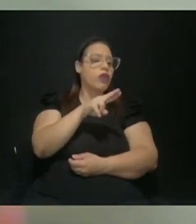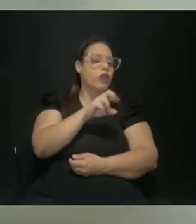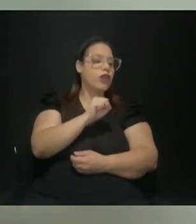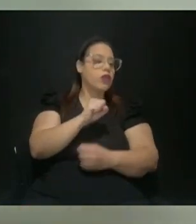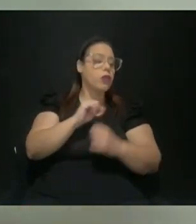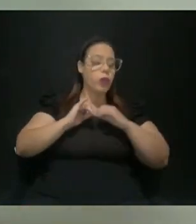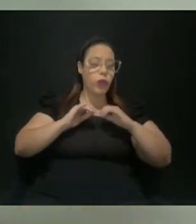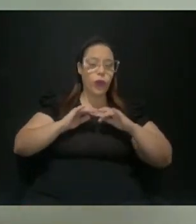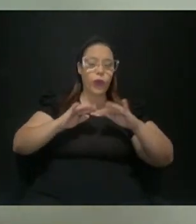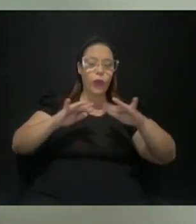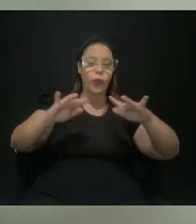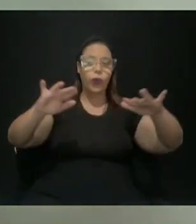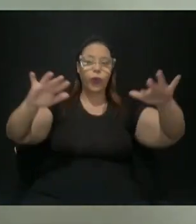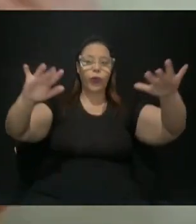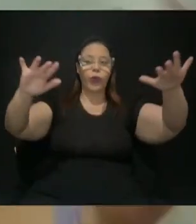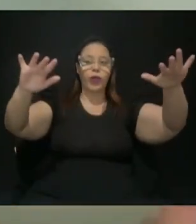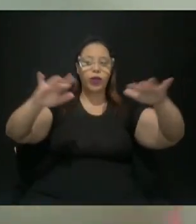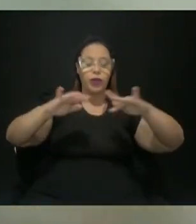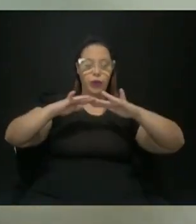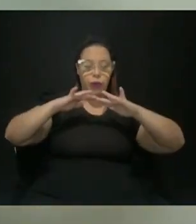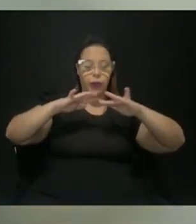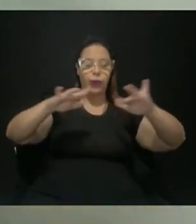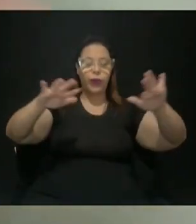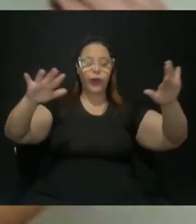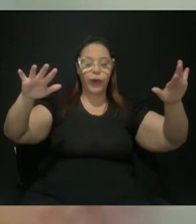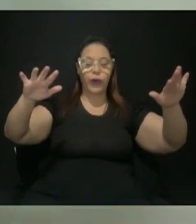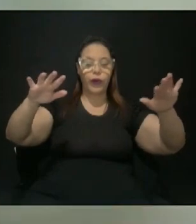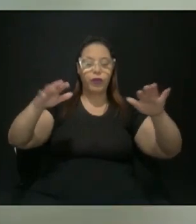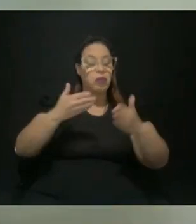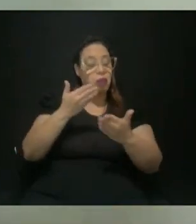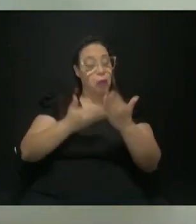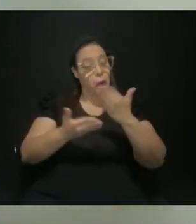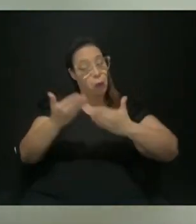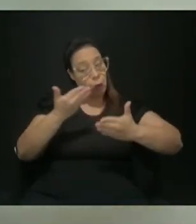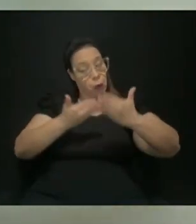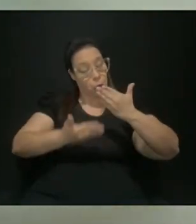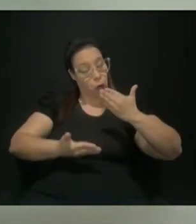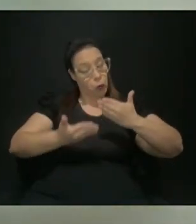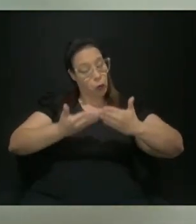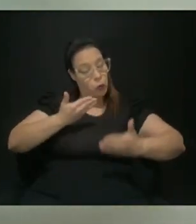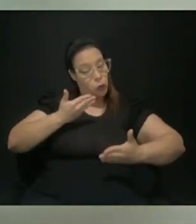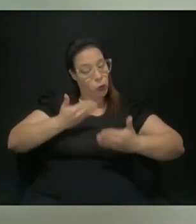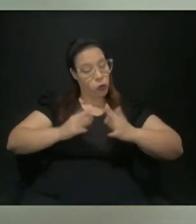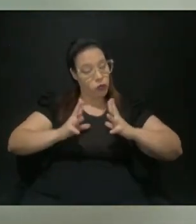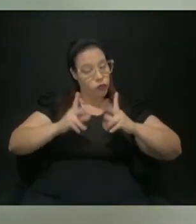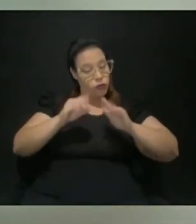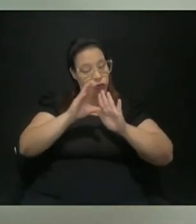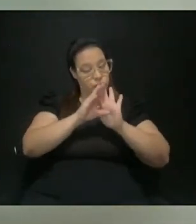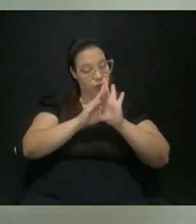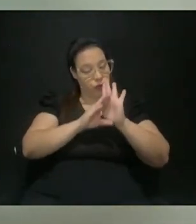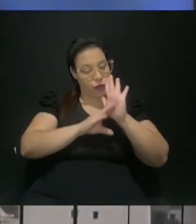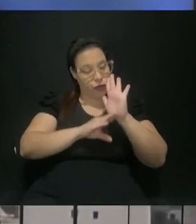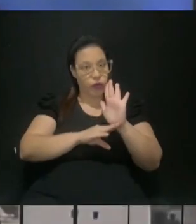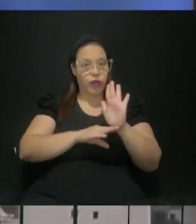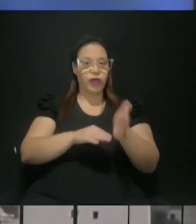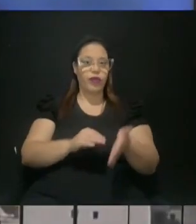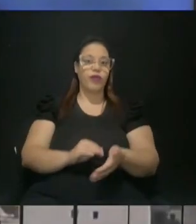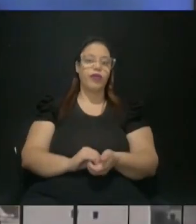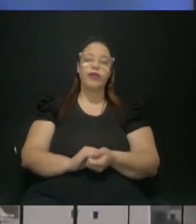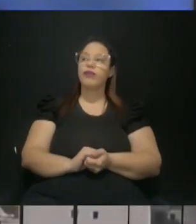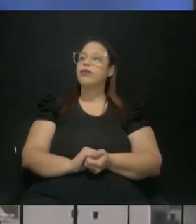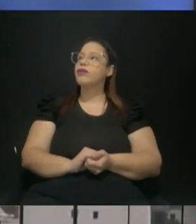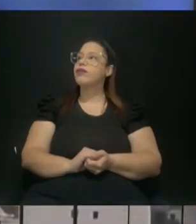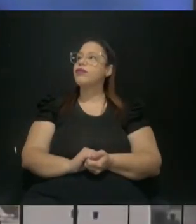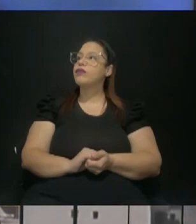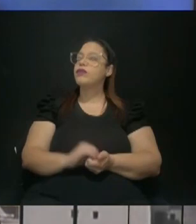essa quantificação, né? E inventaria toda essa cadeia de emissões. Então seria